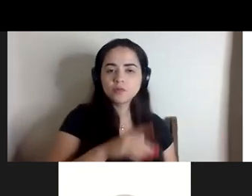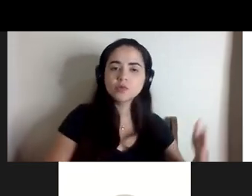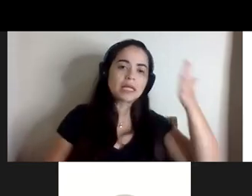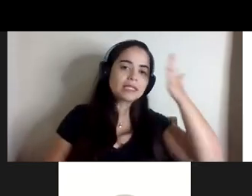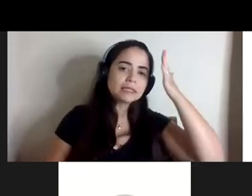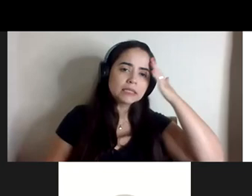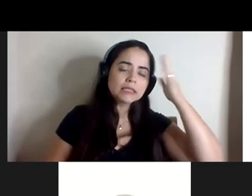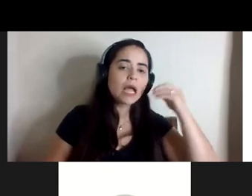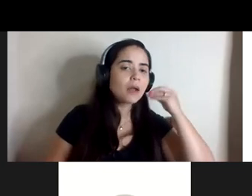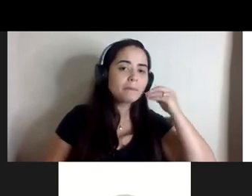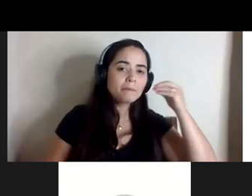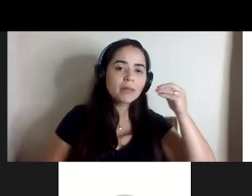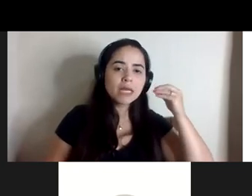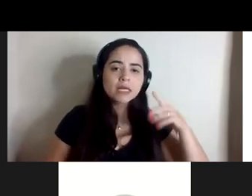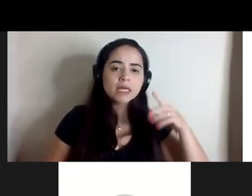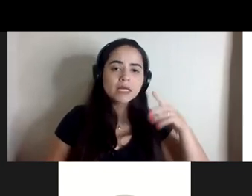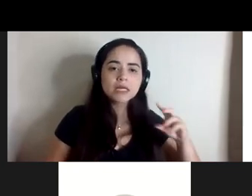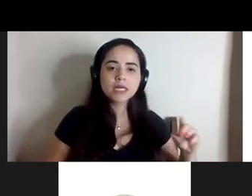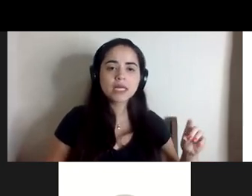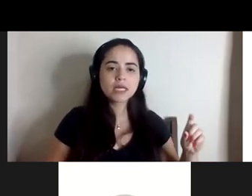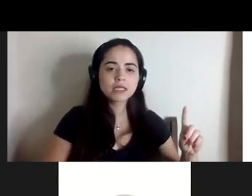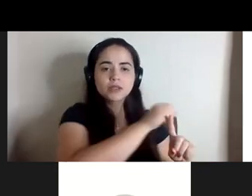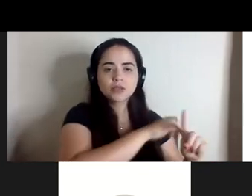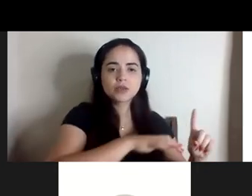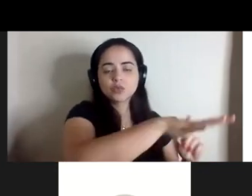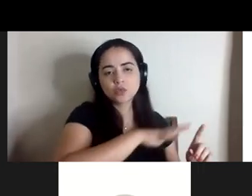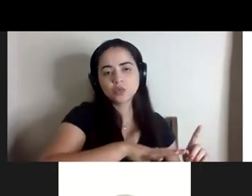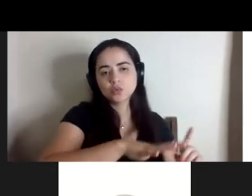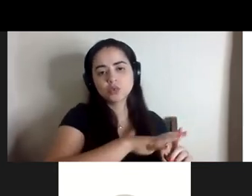em sociologia para dar conta dos